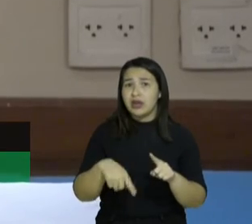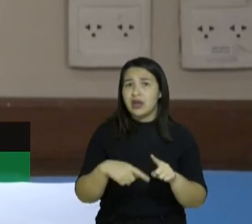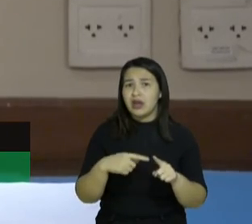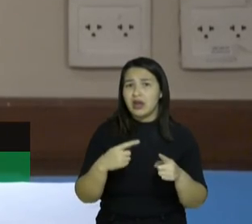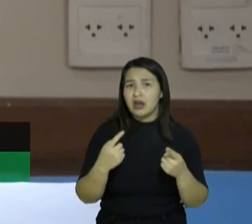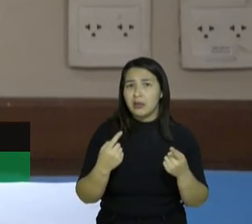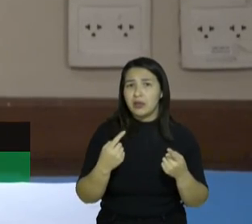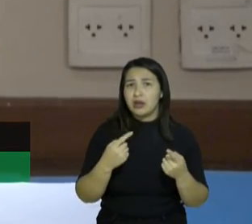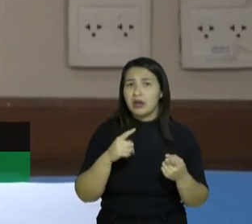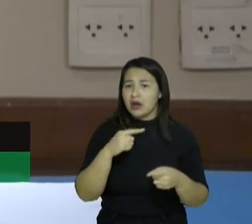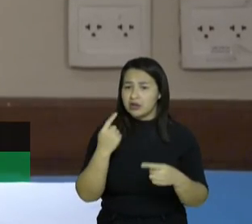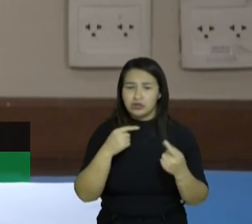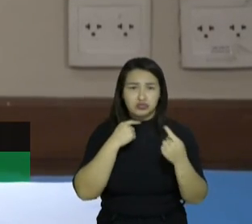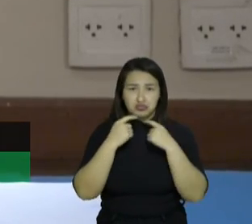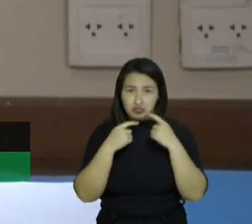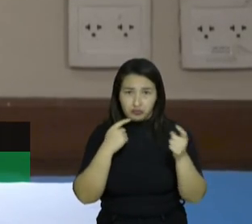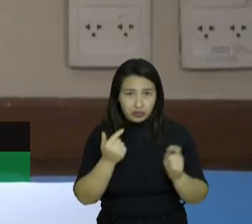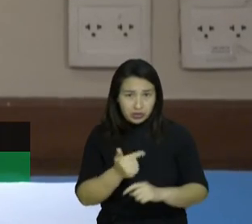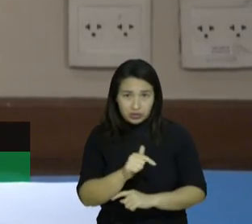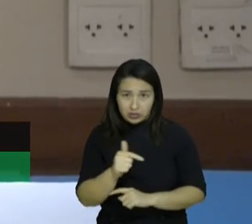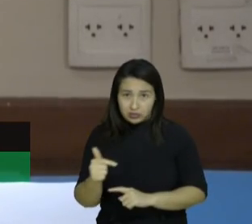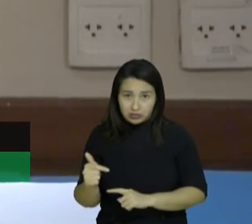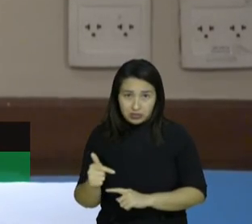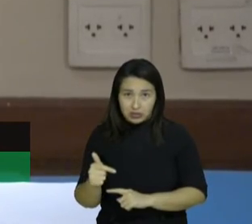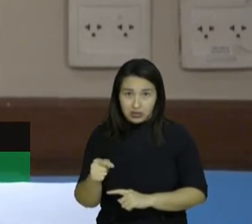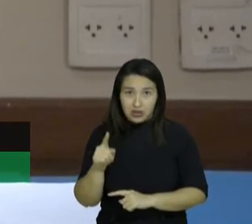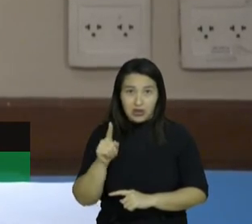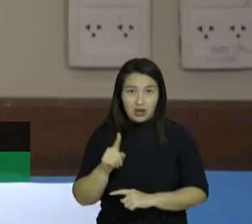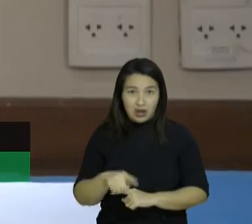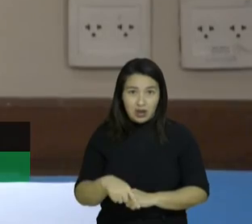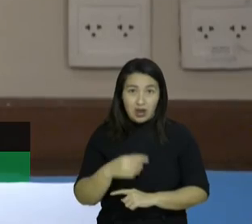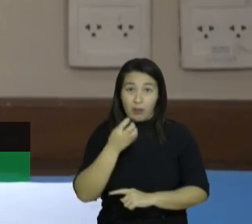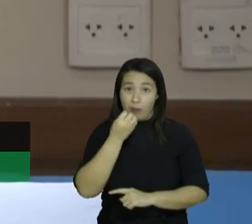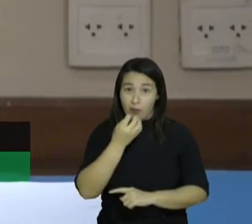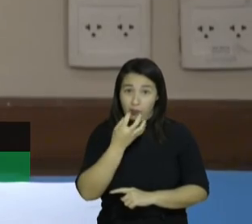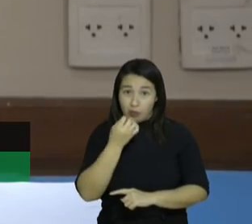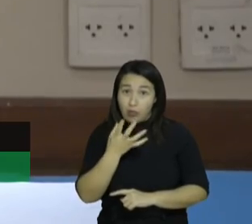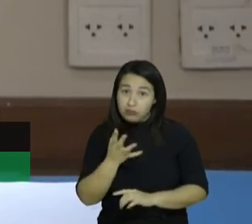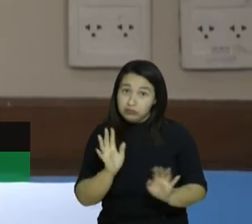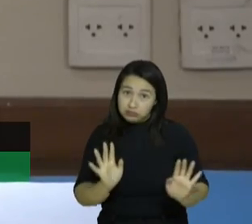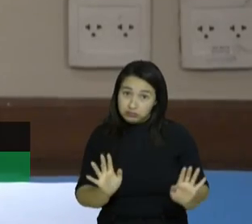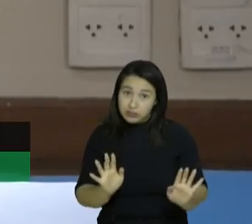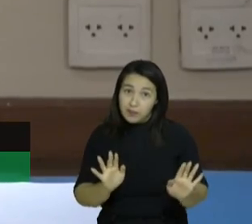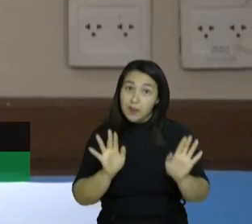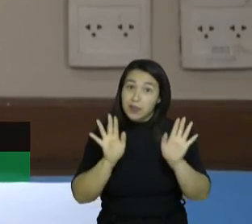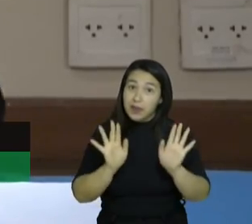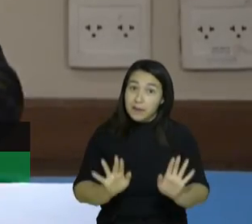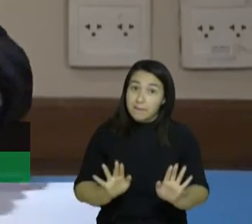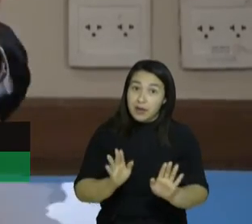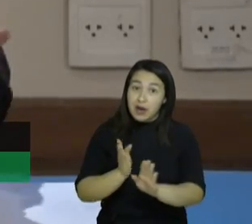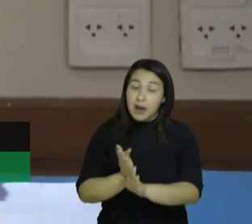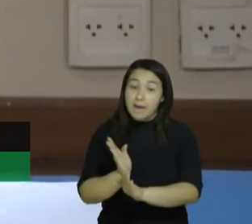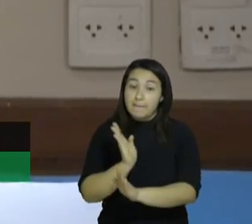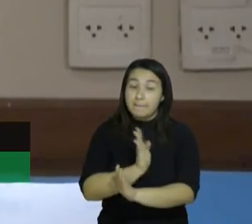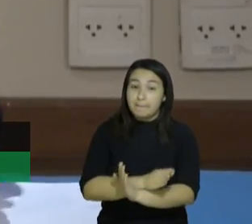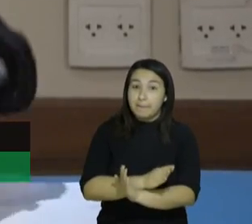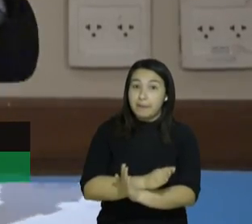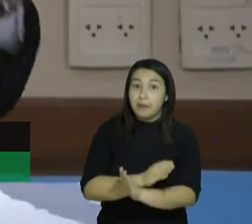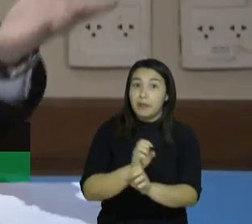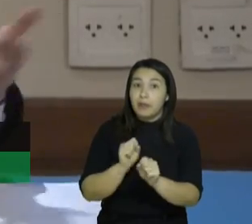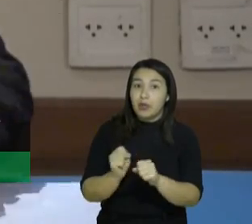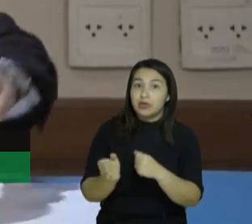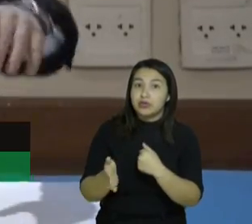ninguém duvida ou poucos duvidam que isso são coisas benéficas mas né O lado B da coisa é que isso pode vir